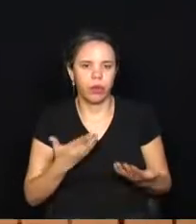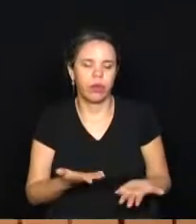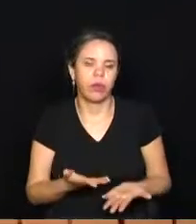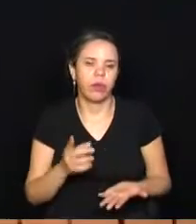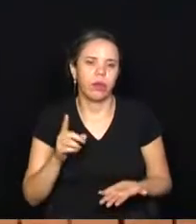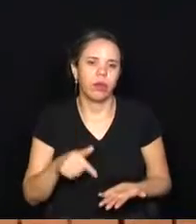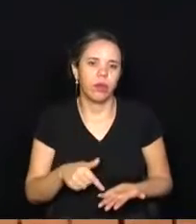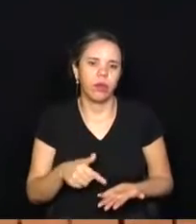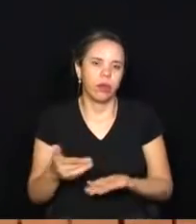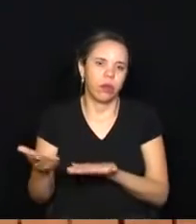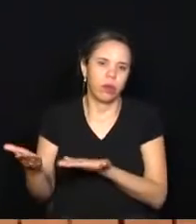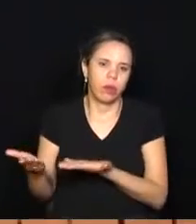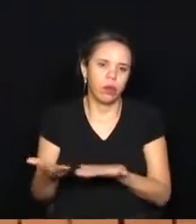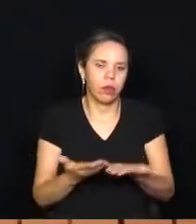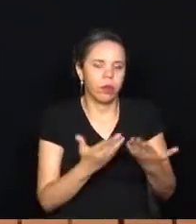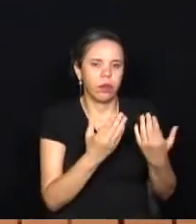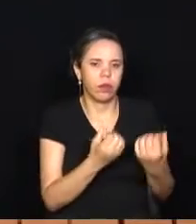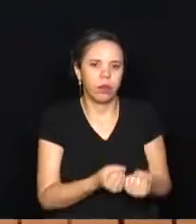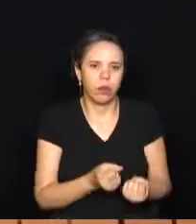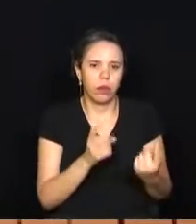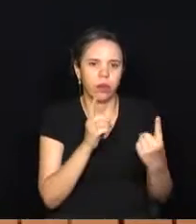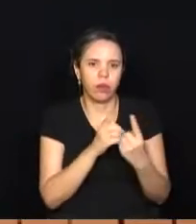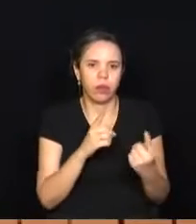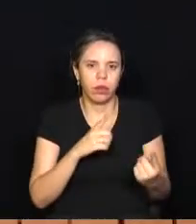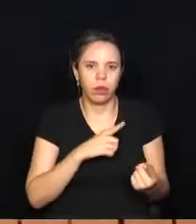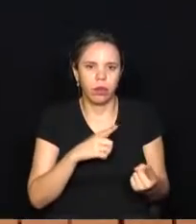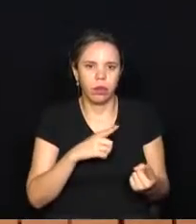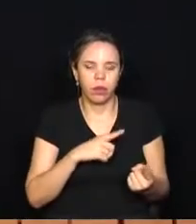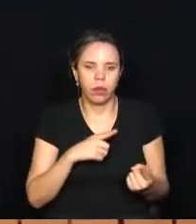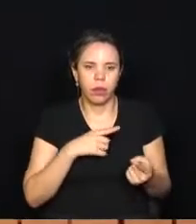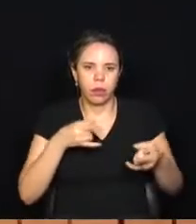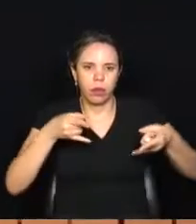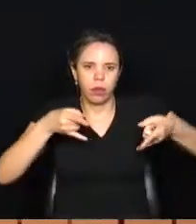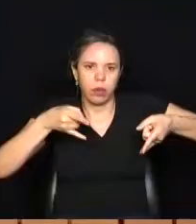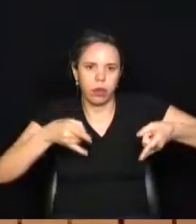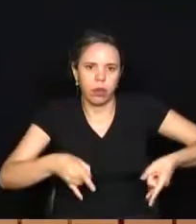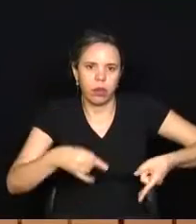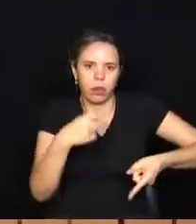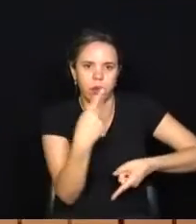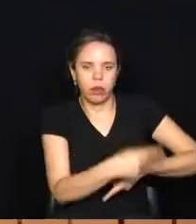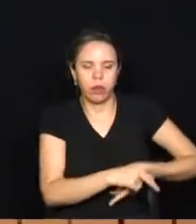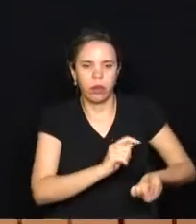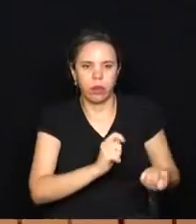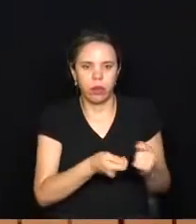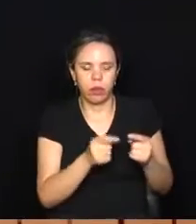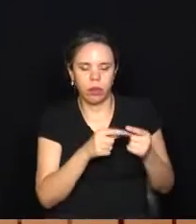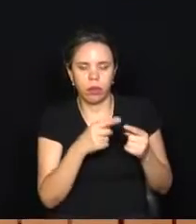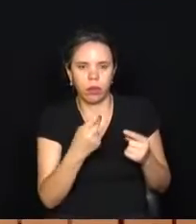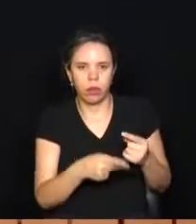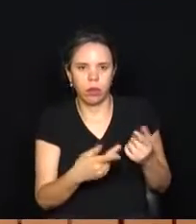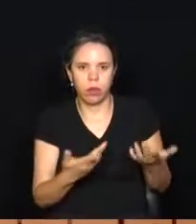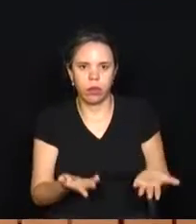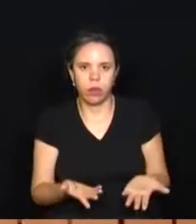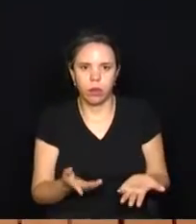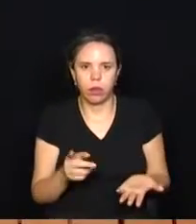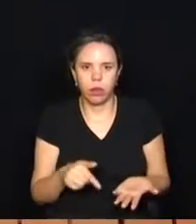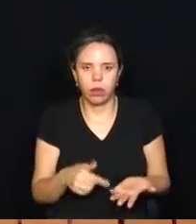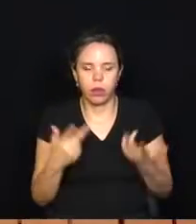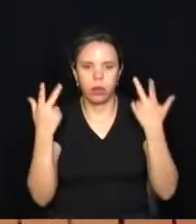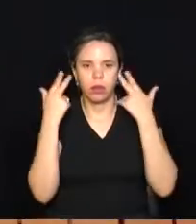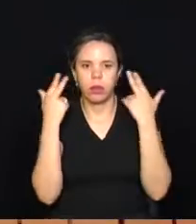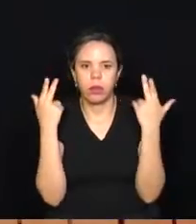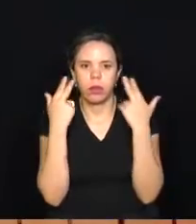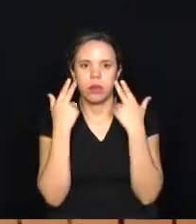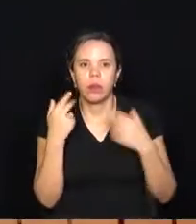é recebido, ele tem que ter a cama dele adequada e,